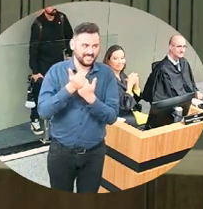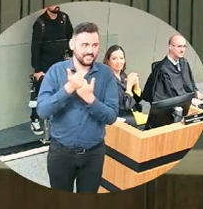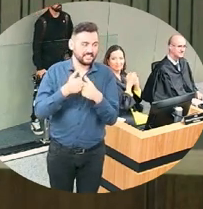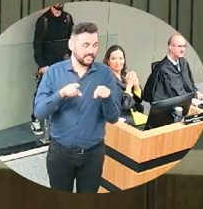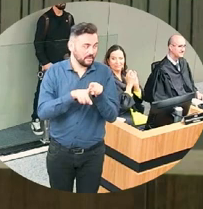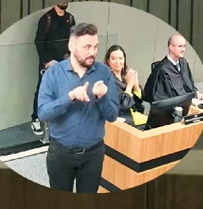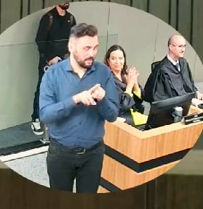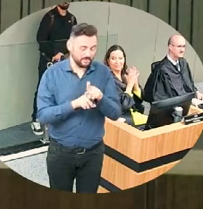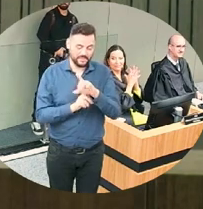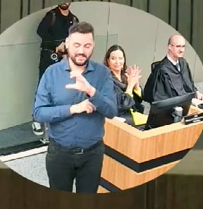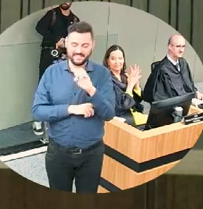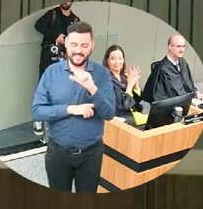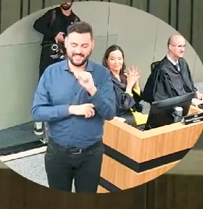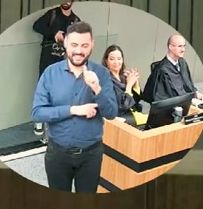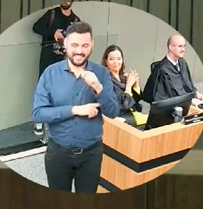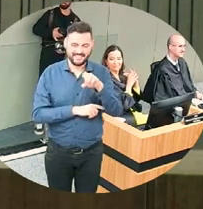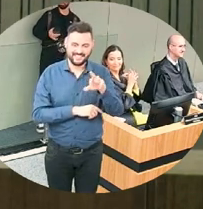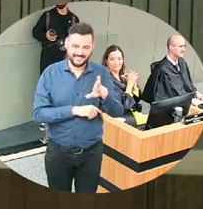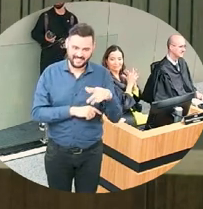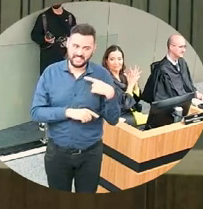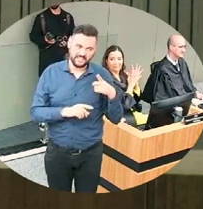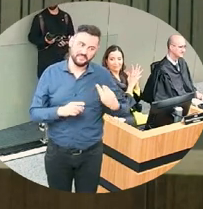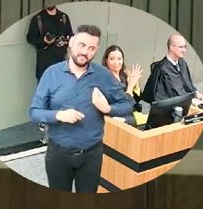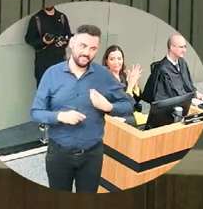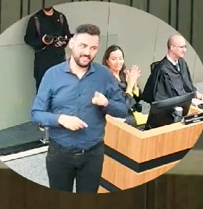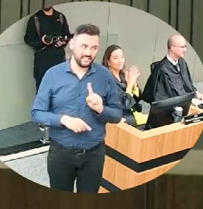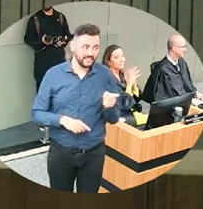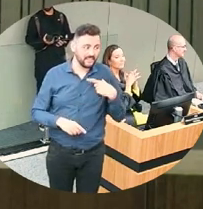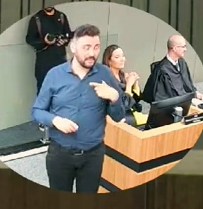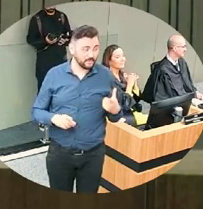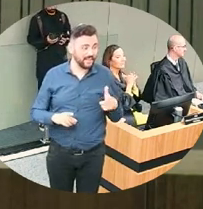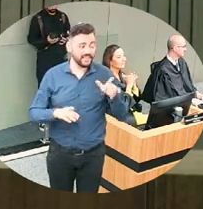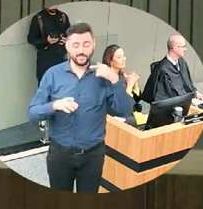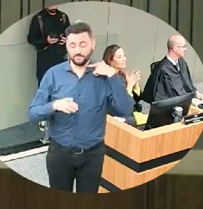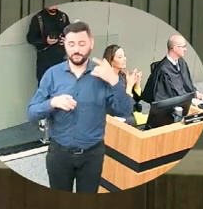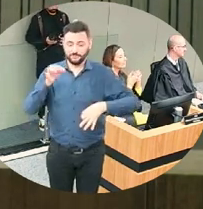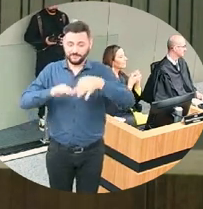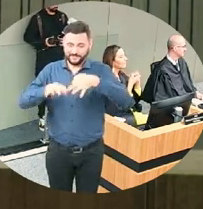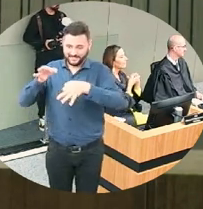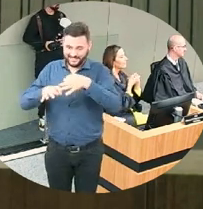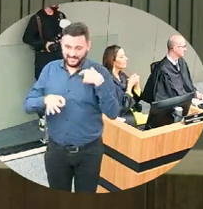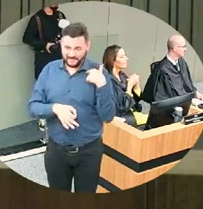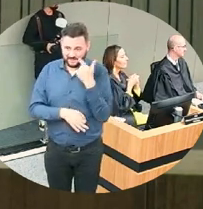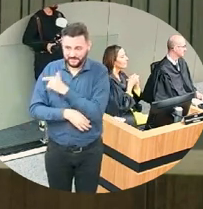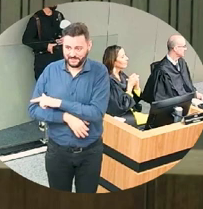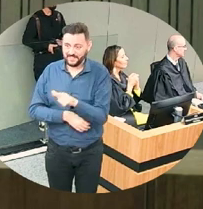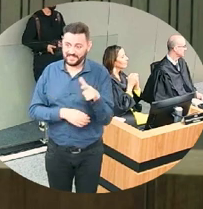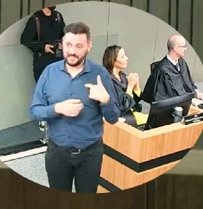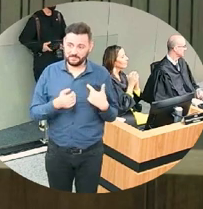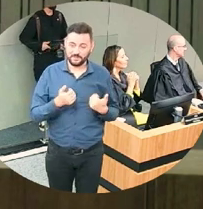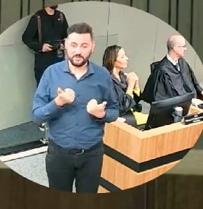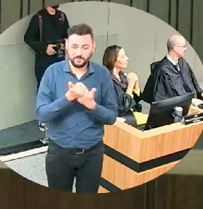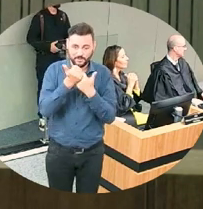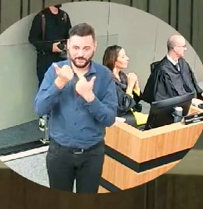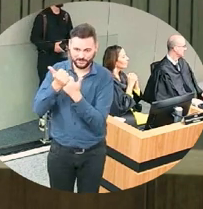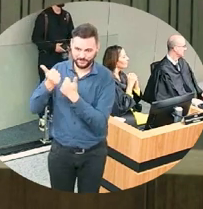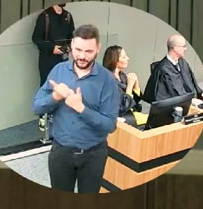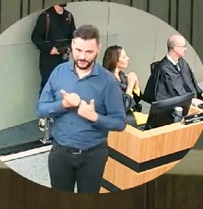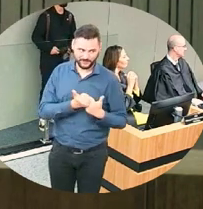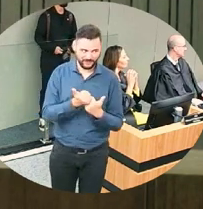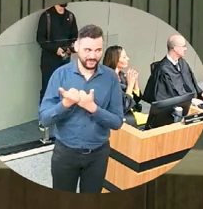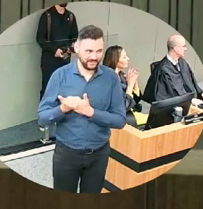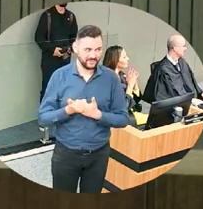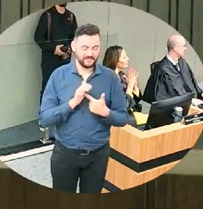Desembargador César Saúdo todos os os juízes substitutos